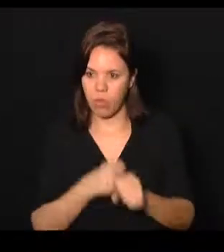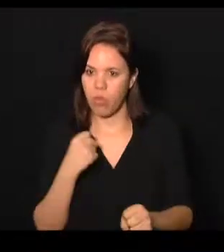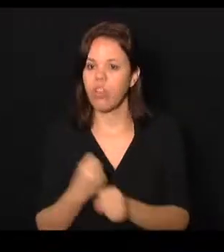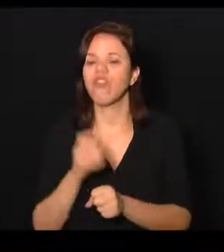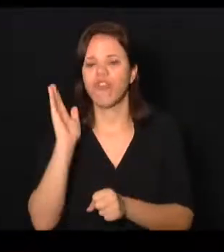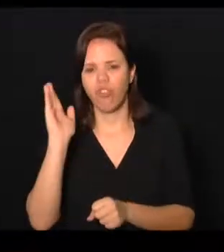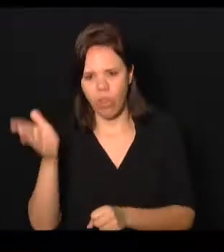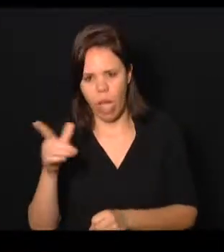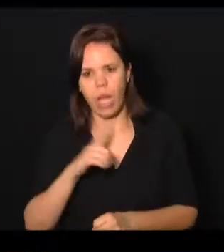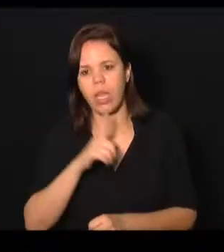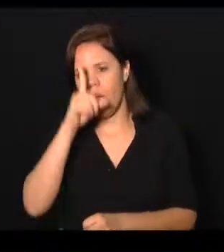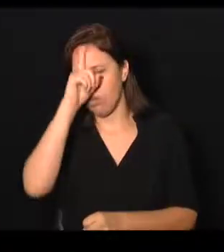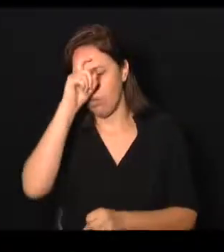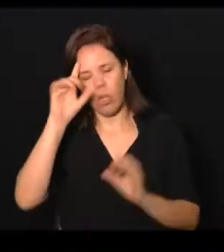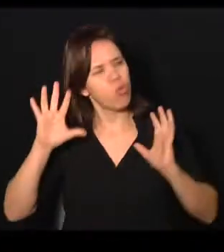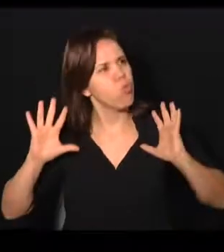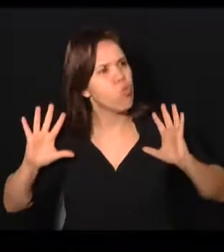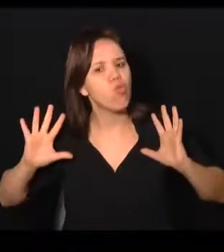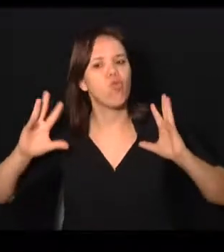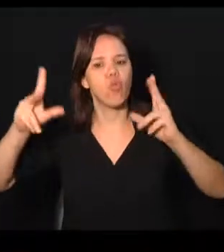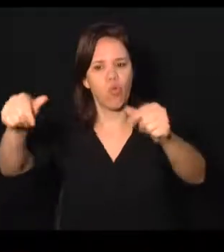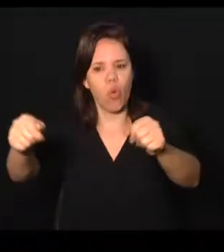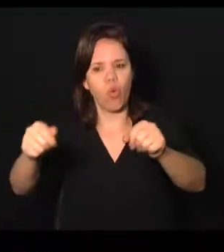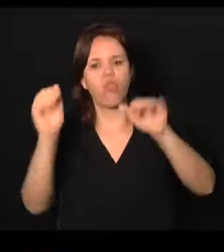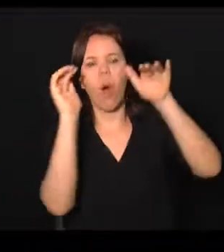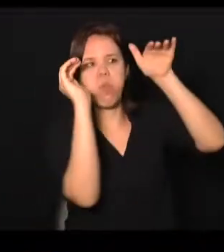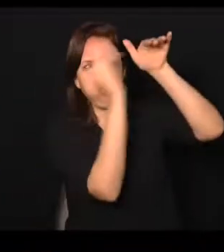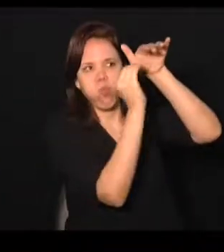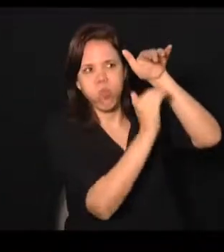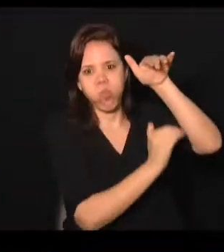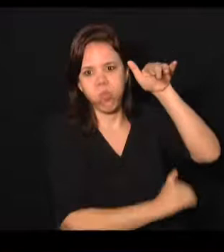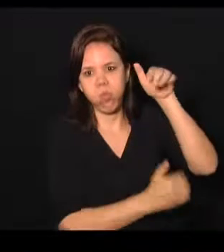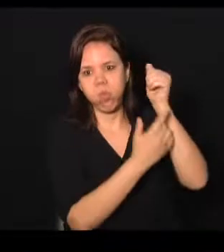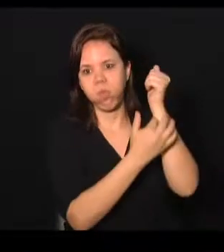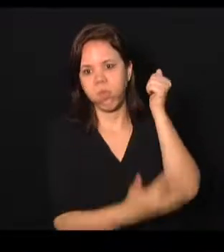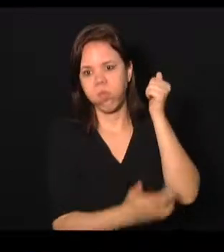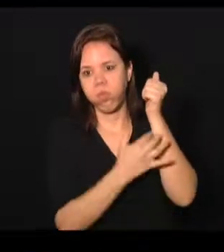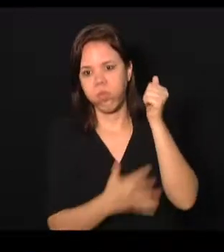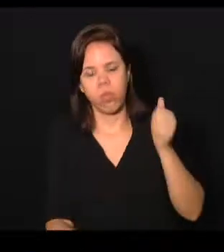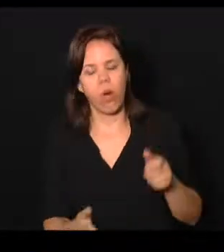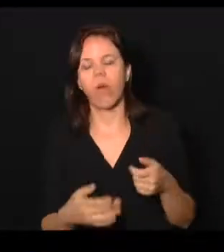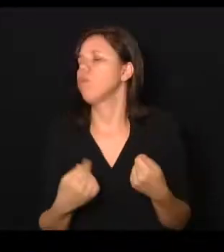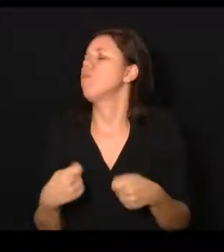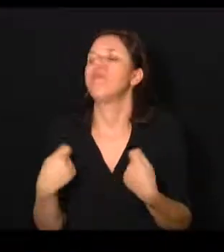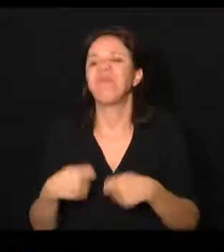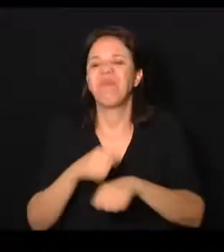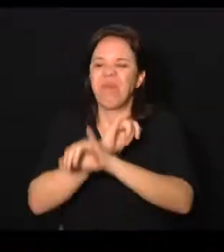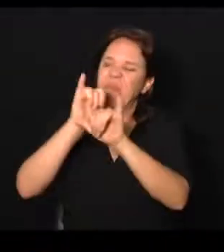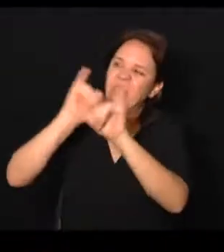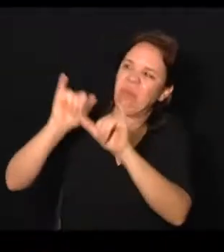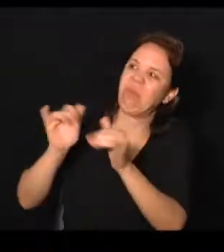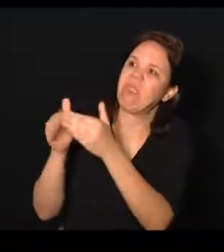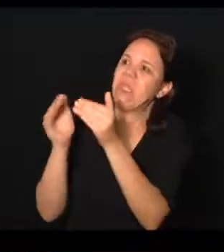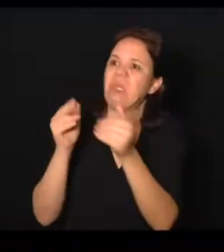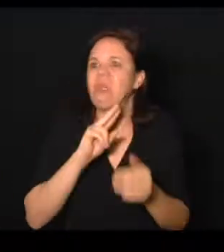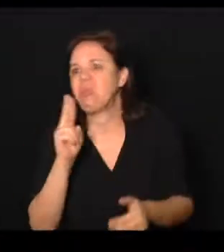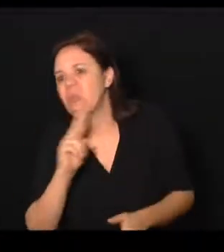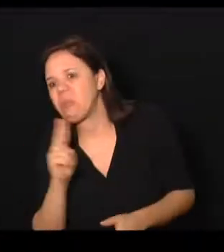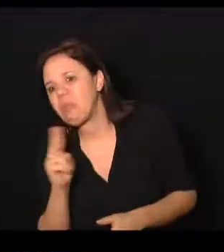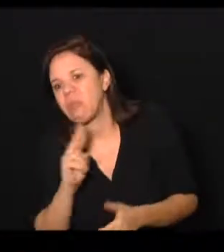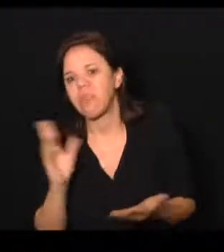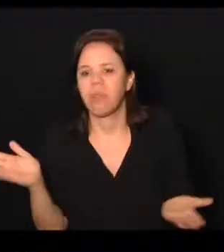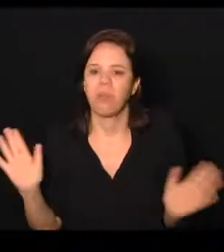os nossos hospitais abastecidos plenamente de sangue, sem as necessidades de campanha emergenciais que a gente